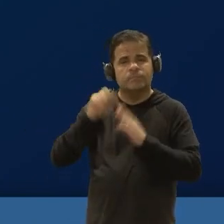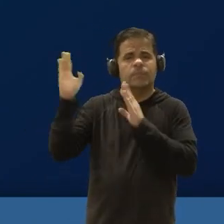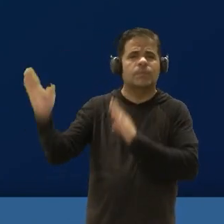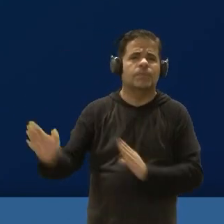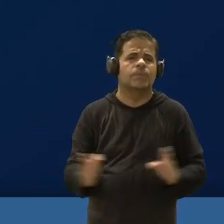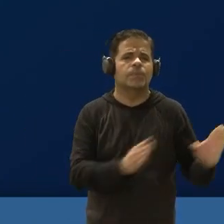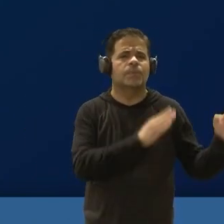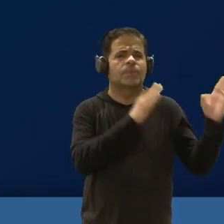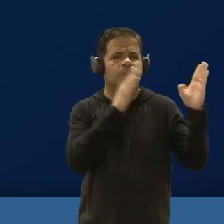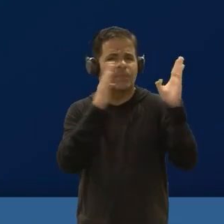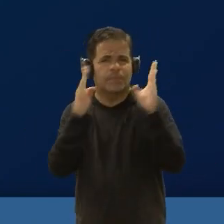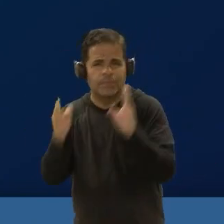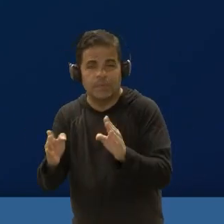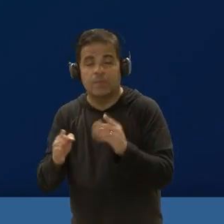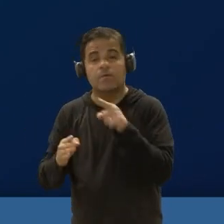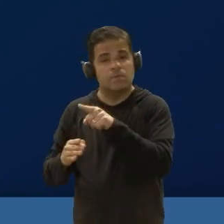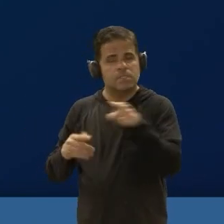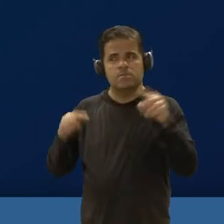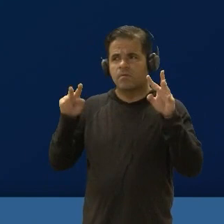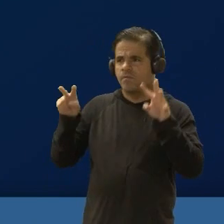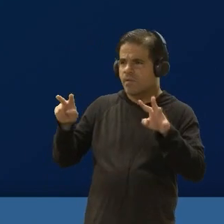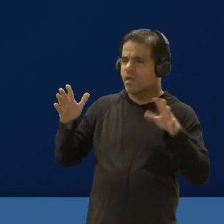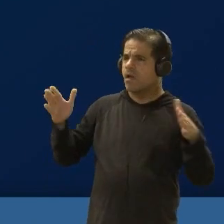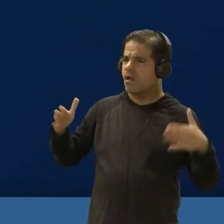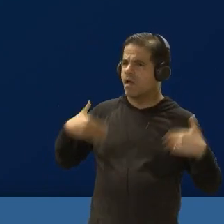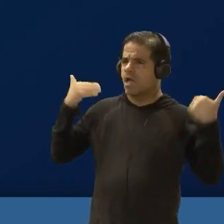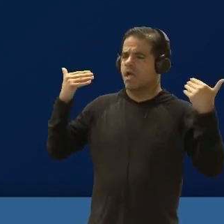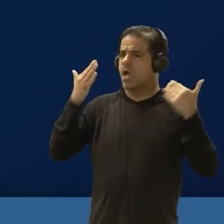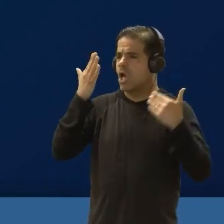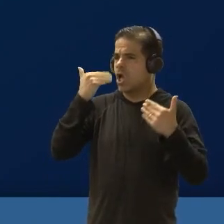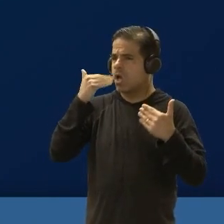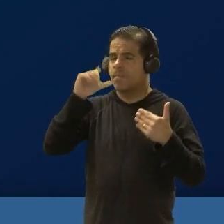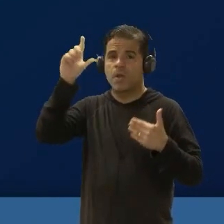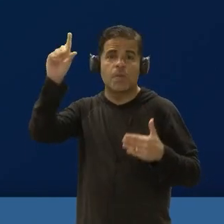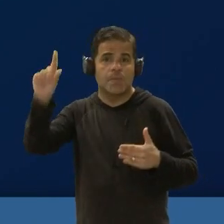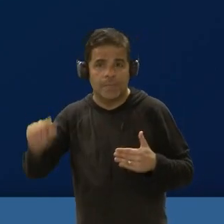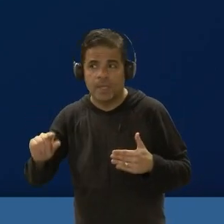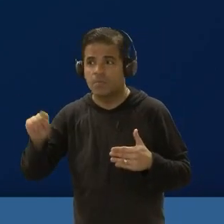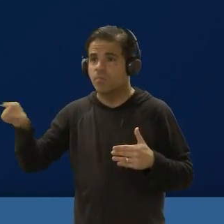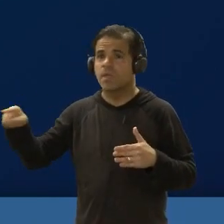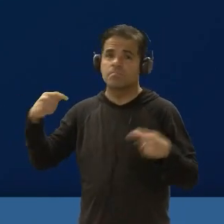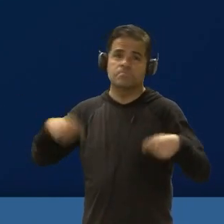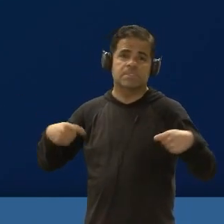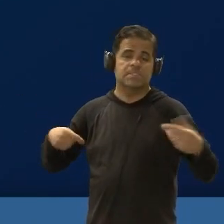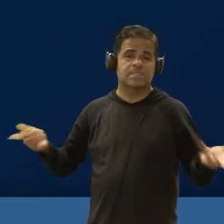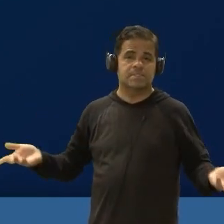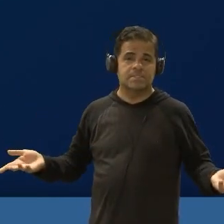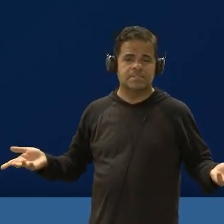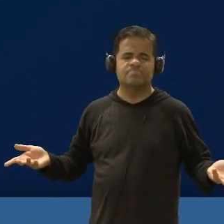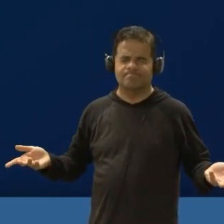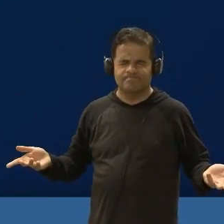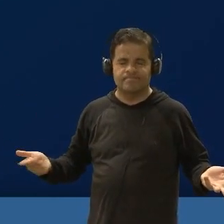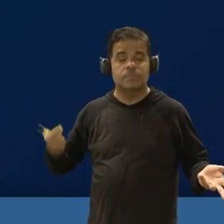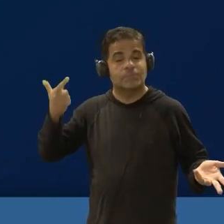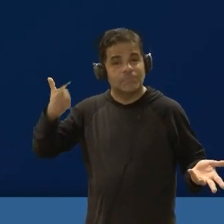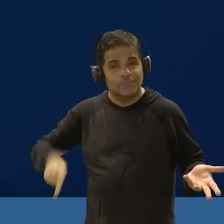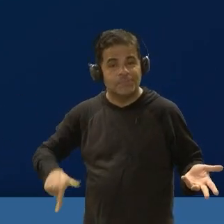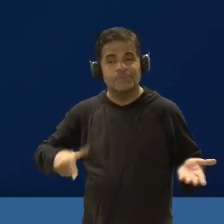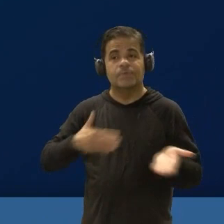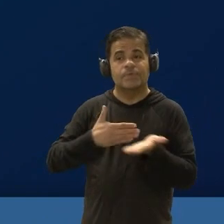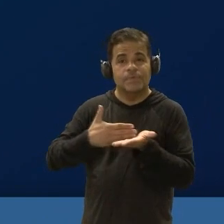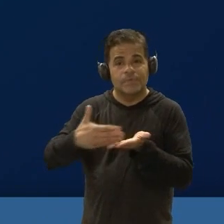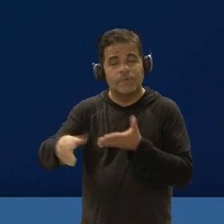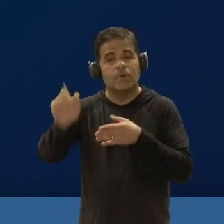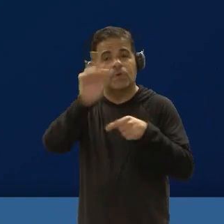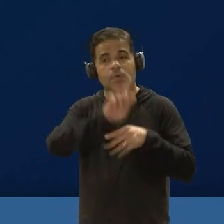dia. Né? Vocês vão se espantar, ele está comendo muito menos proteína do que ele precisa. E mais uma vez a fonte de